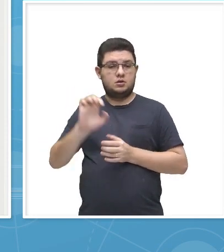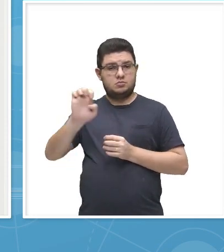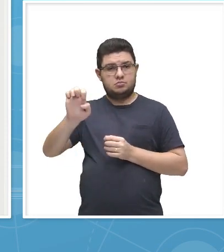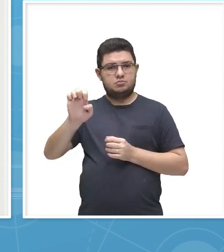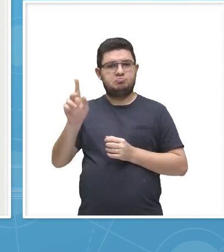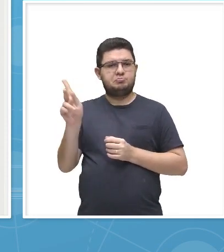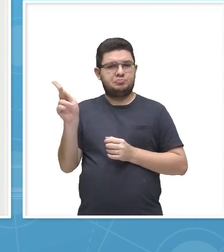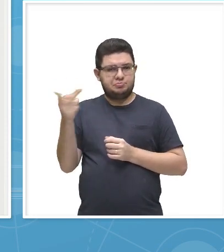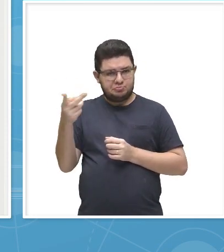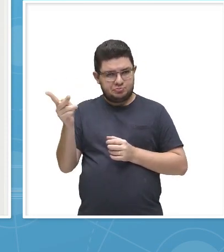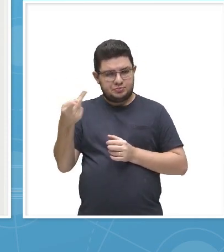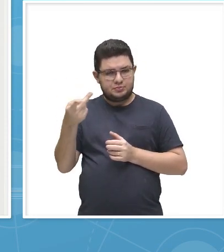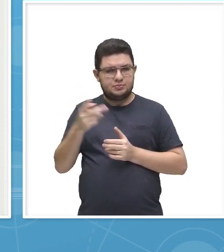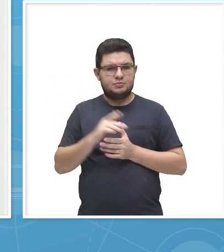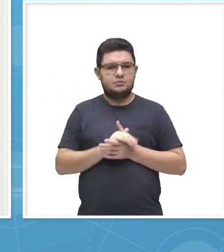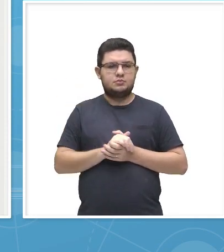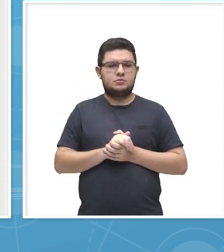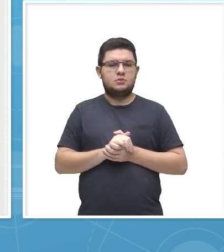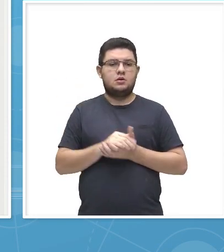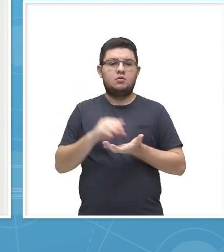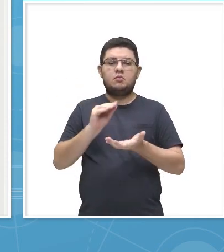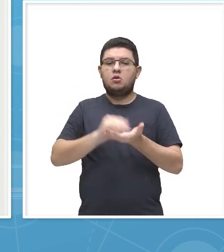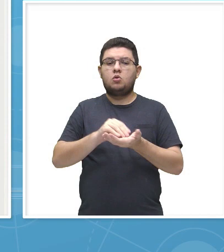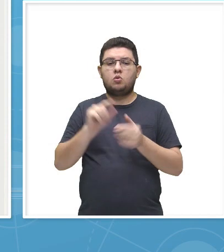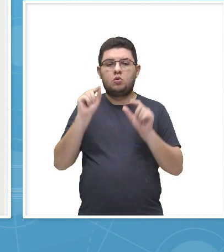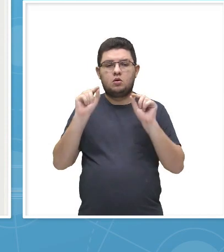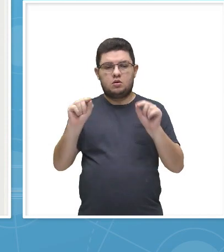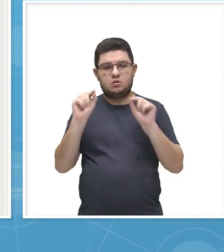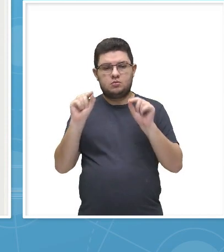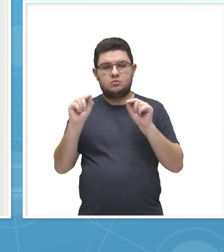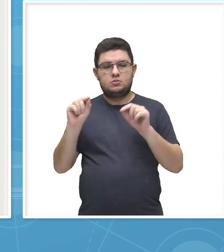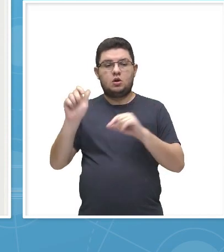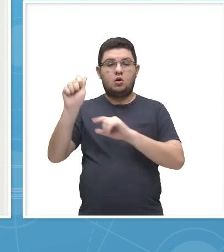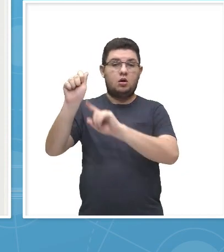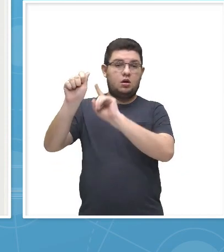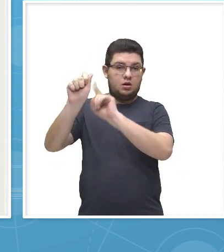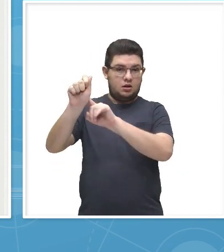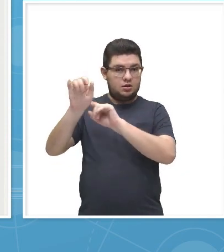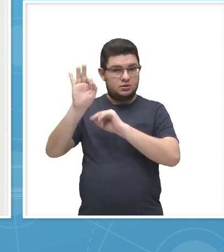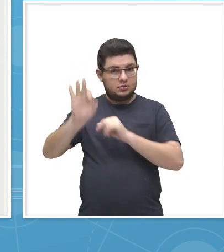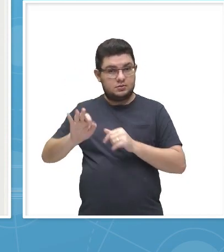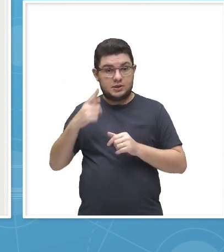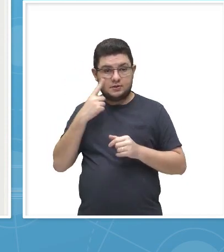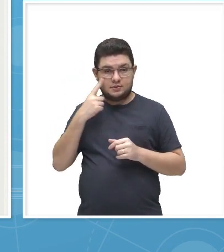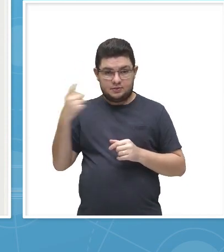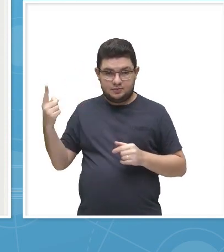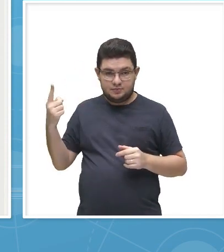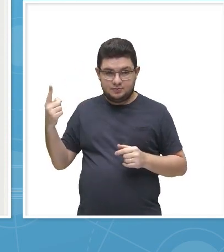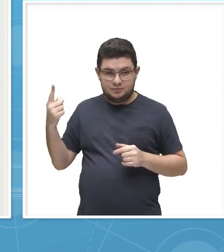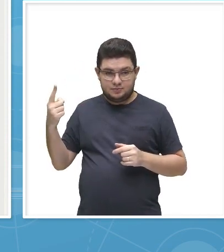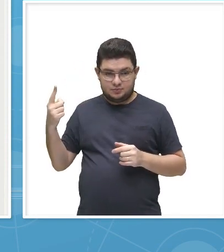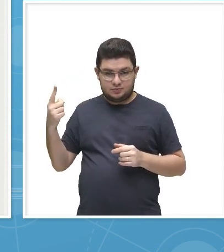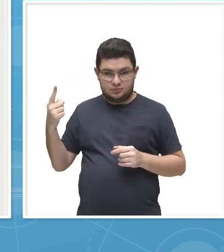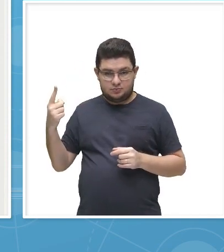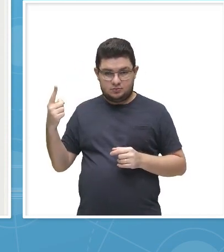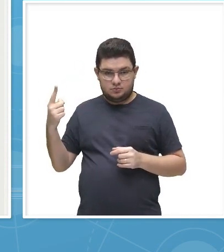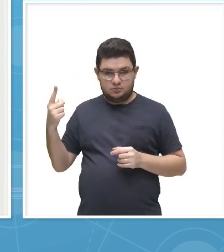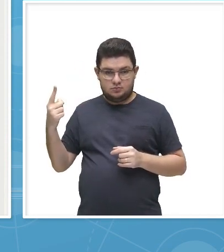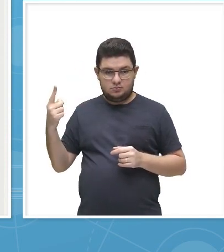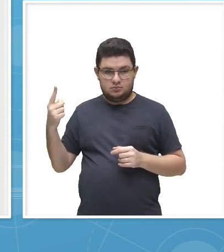foi embora quem sobrou letra A né vamos conferir lá na resposta vamos lá